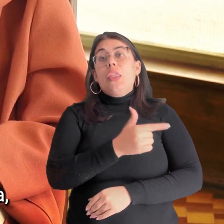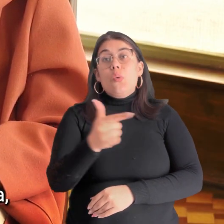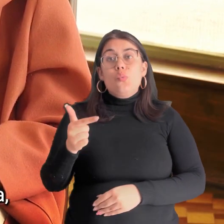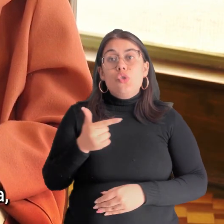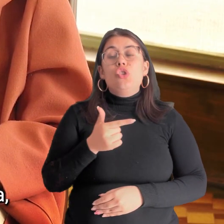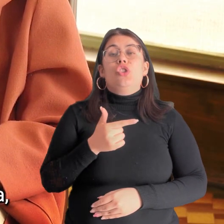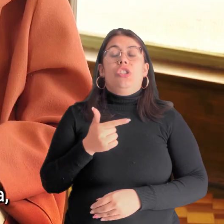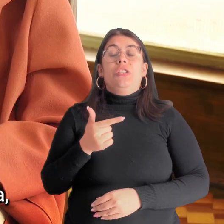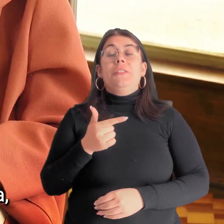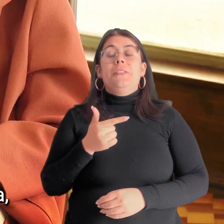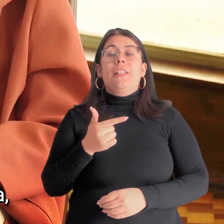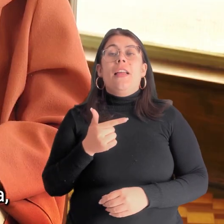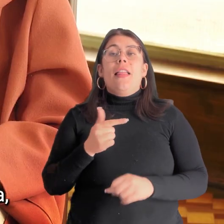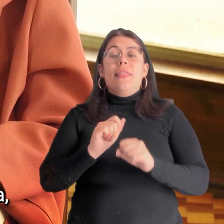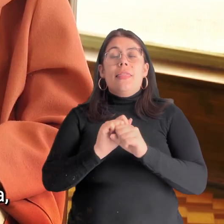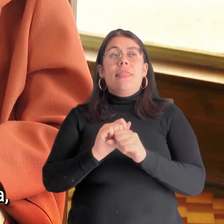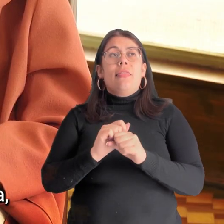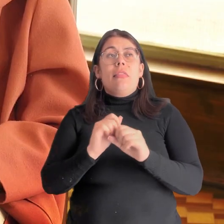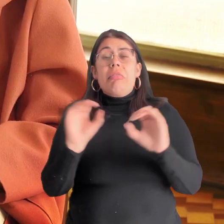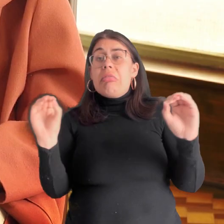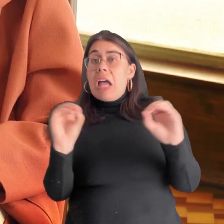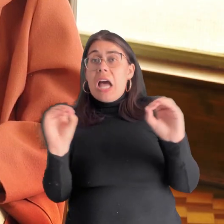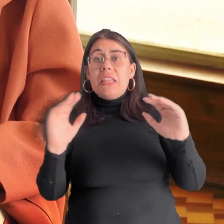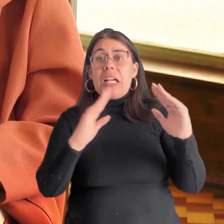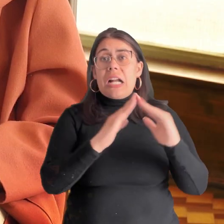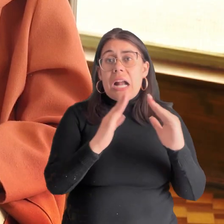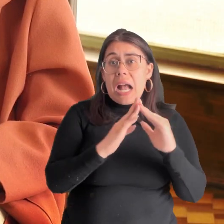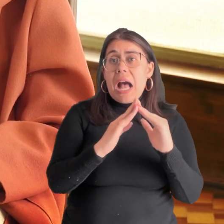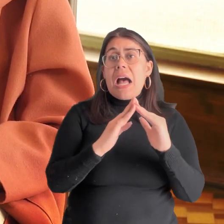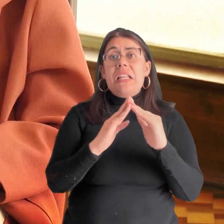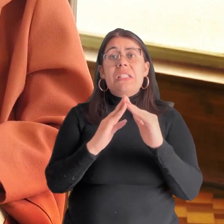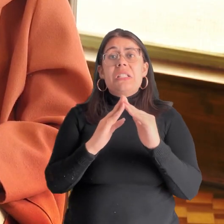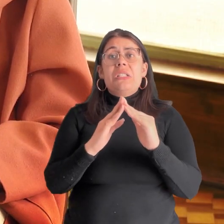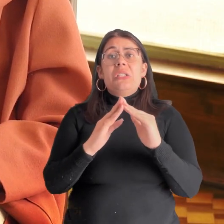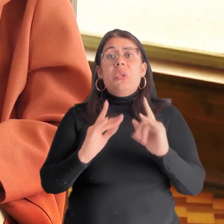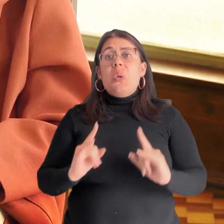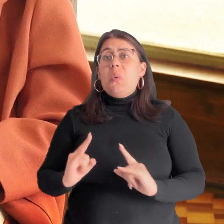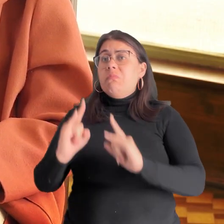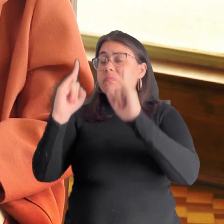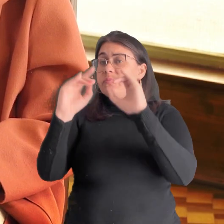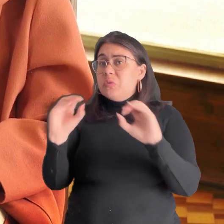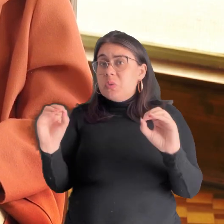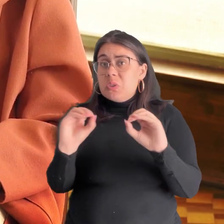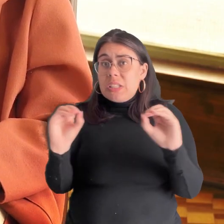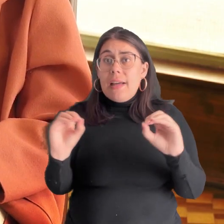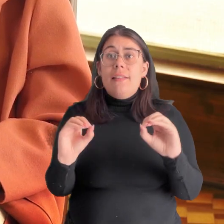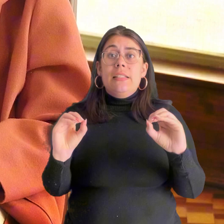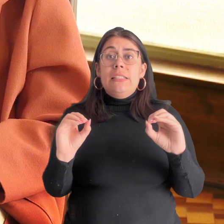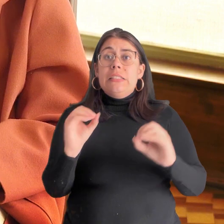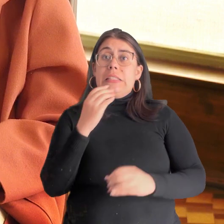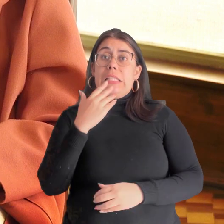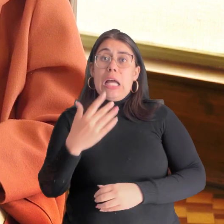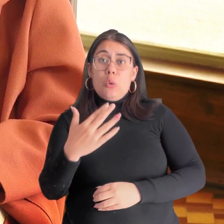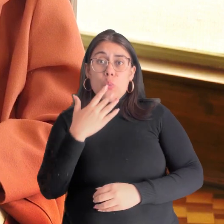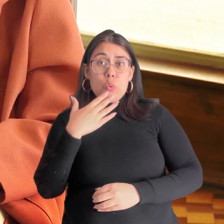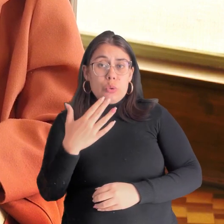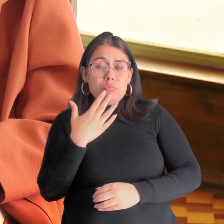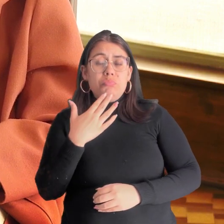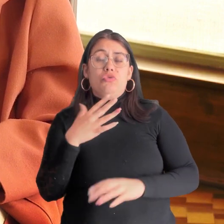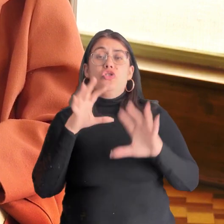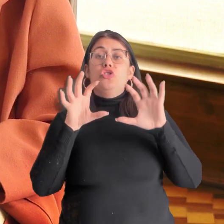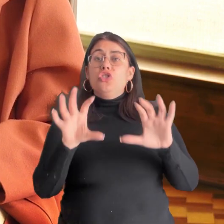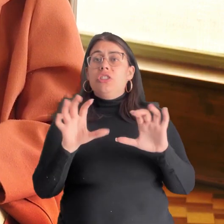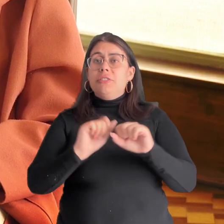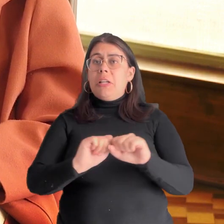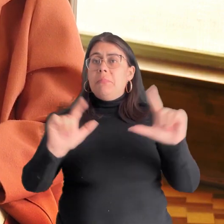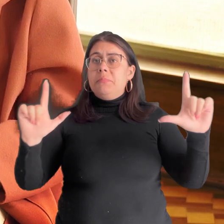nenhum palacete, nem de nenhuma casa, nem de nenhum edifício público, nessa escala, nem